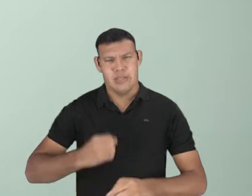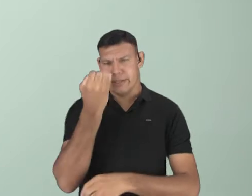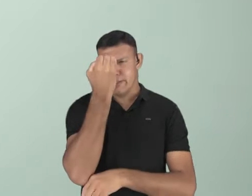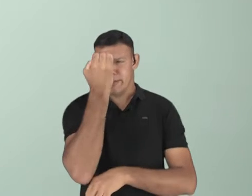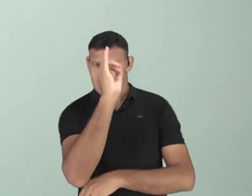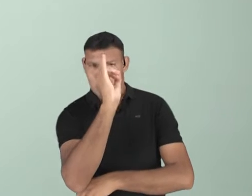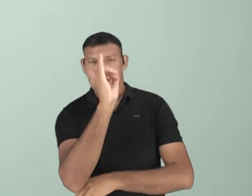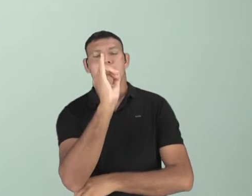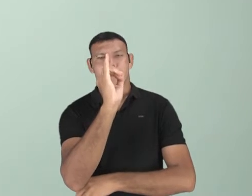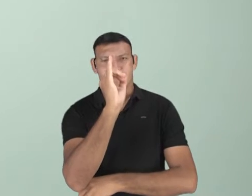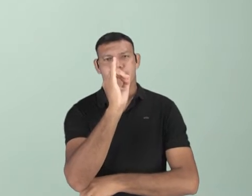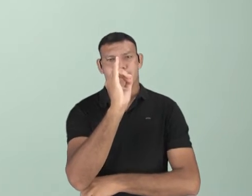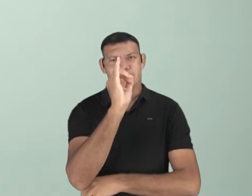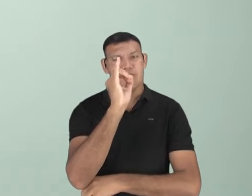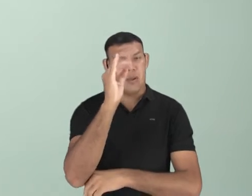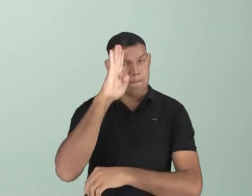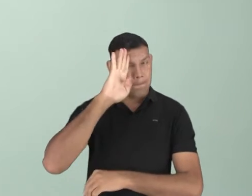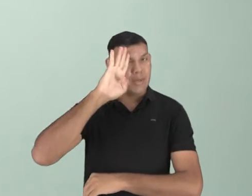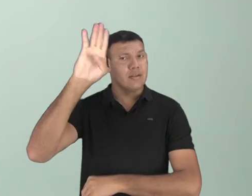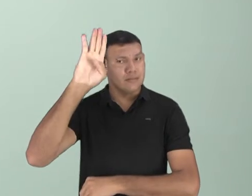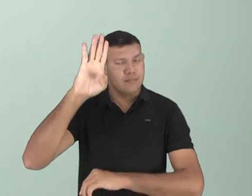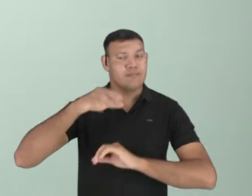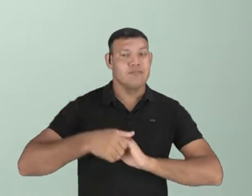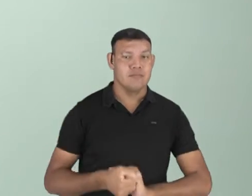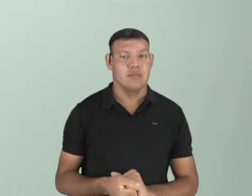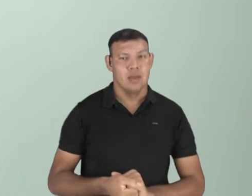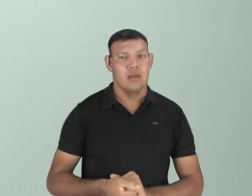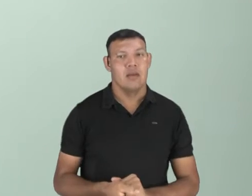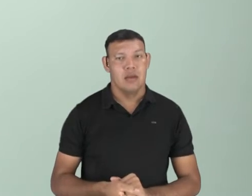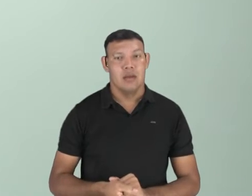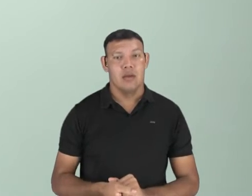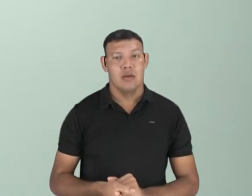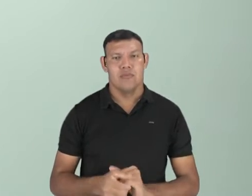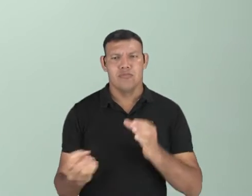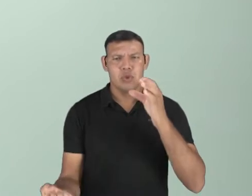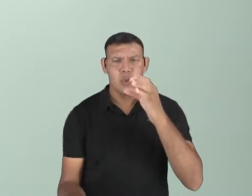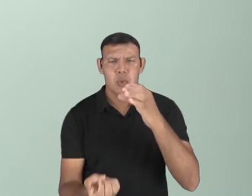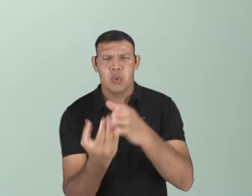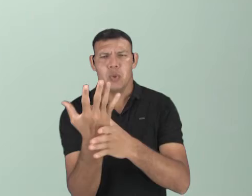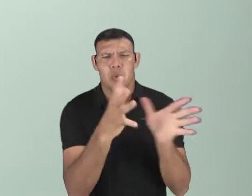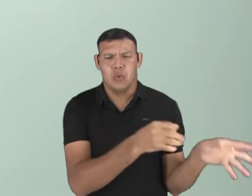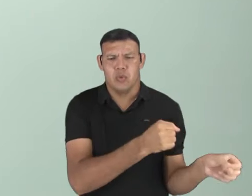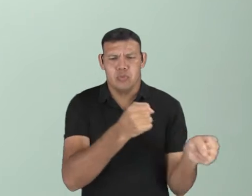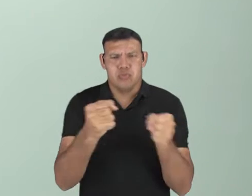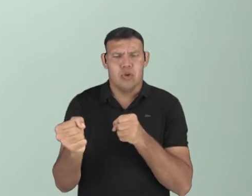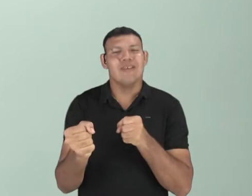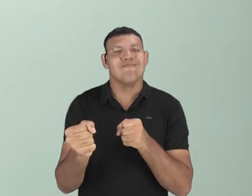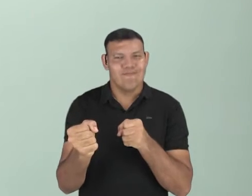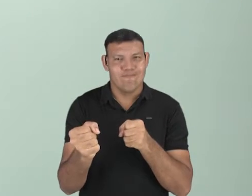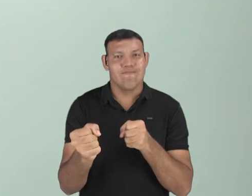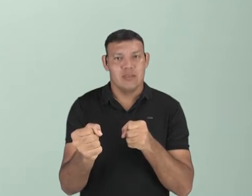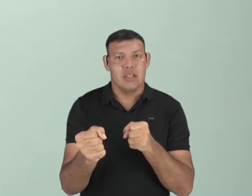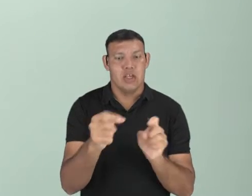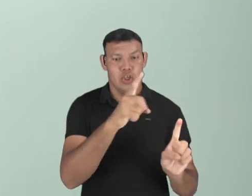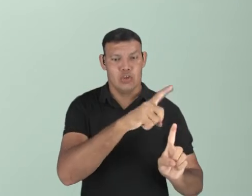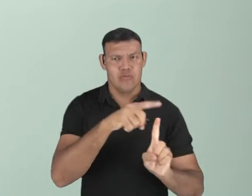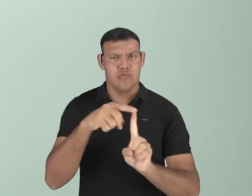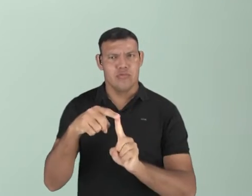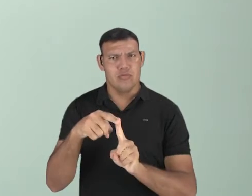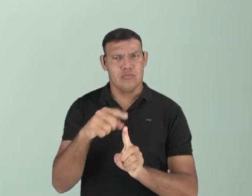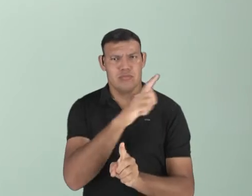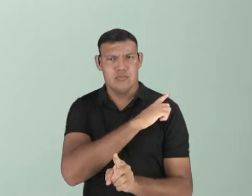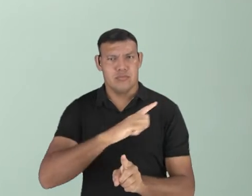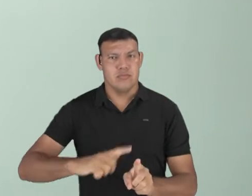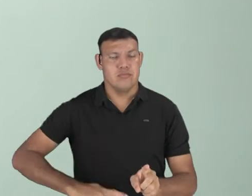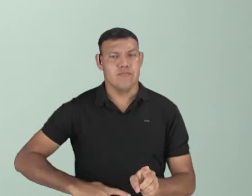é absolutamente fundamental. Qual a origem do poder em uma determinada forma de governo? Então,